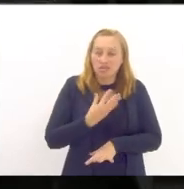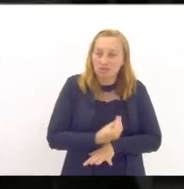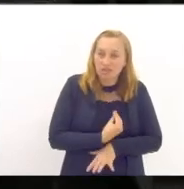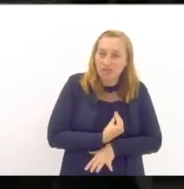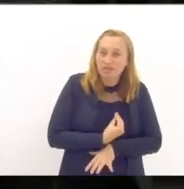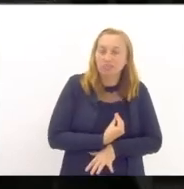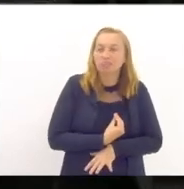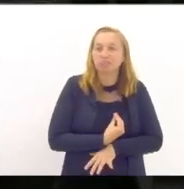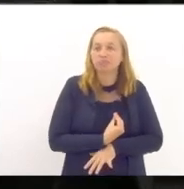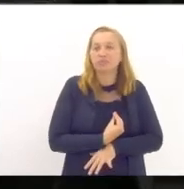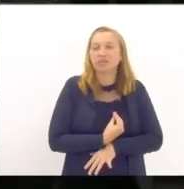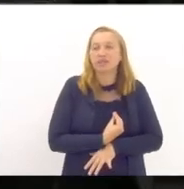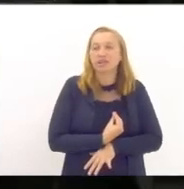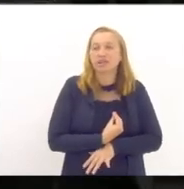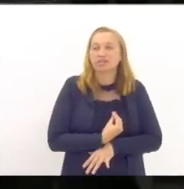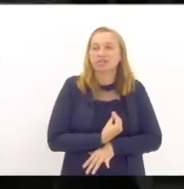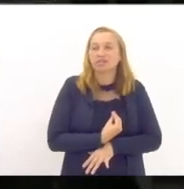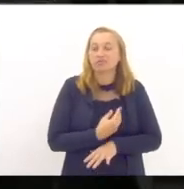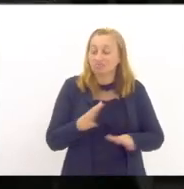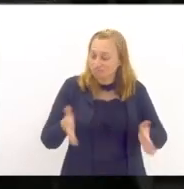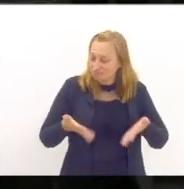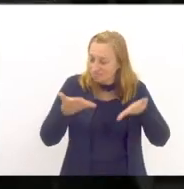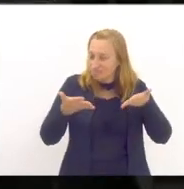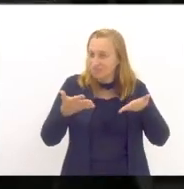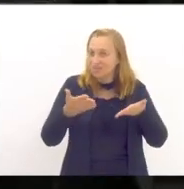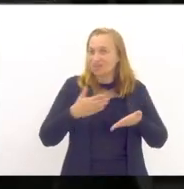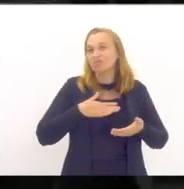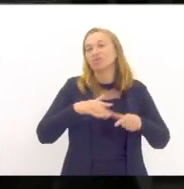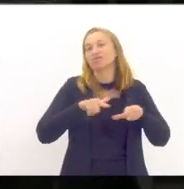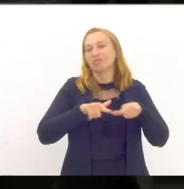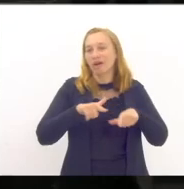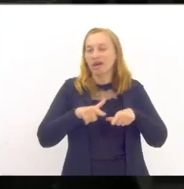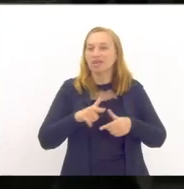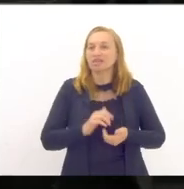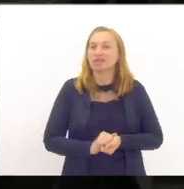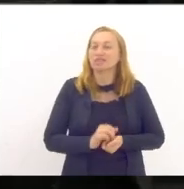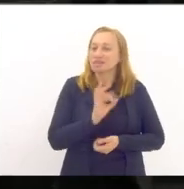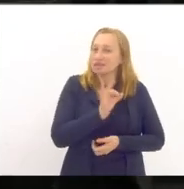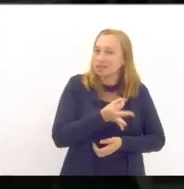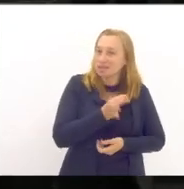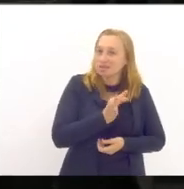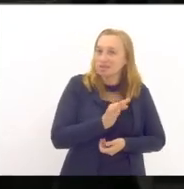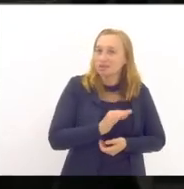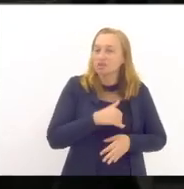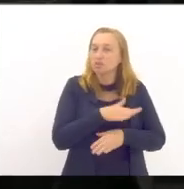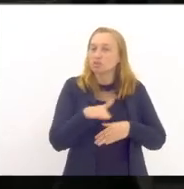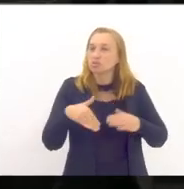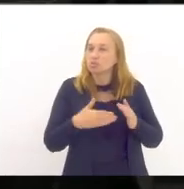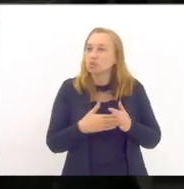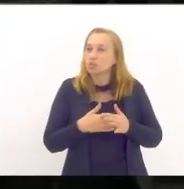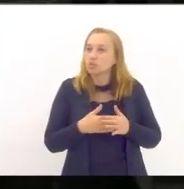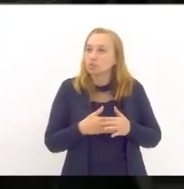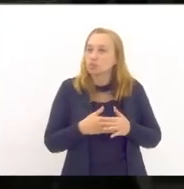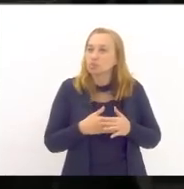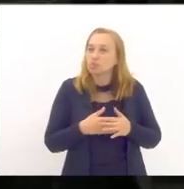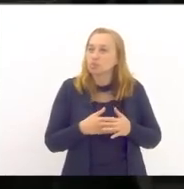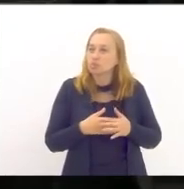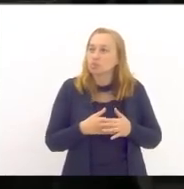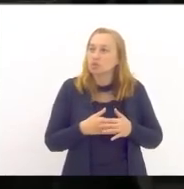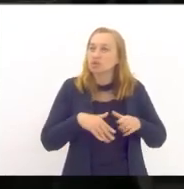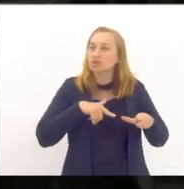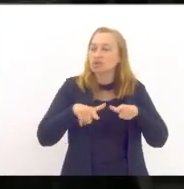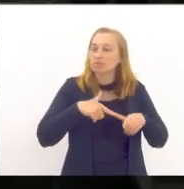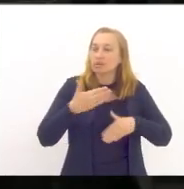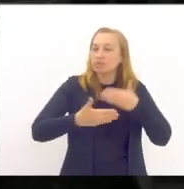e que é um grande entusiasta do meu trabalho e justamente de todo esse trabalho